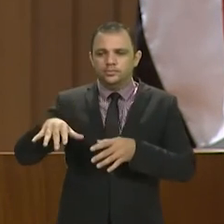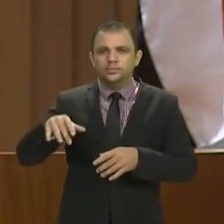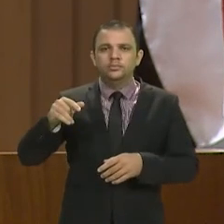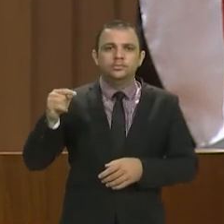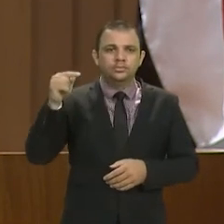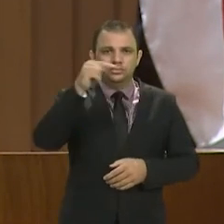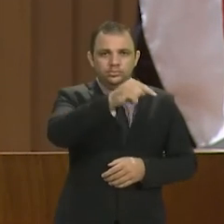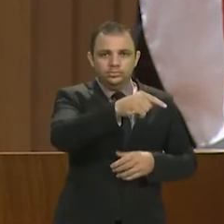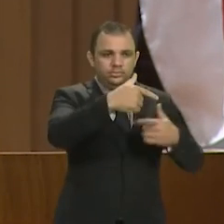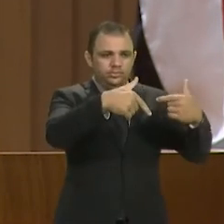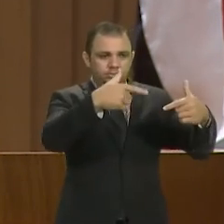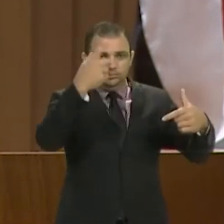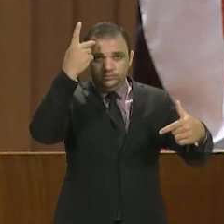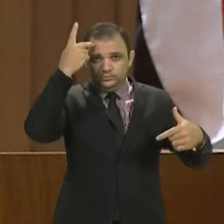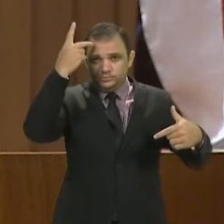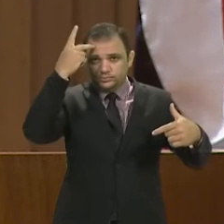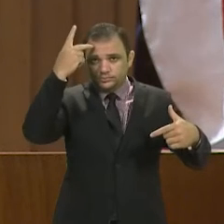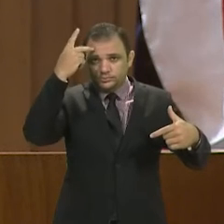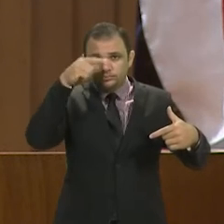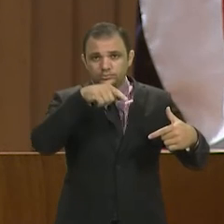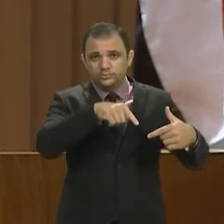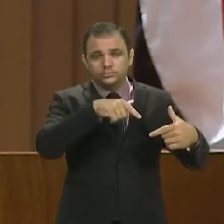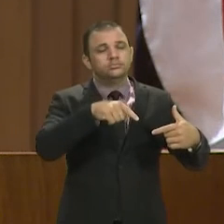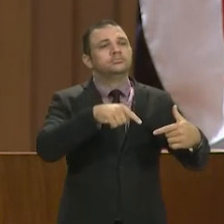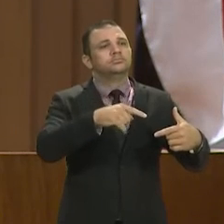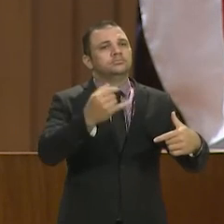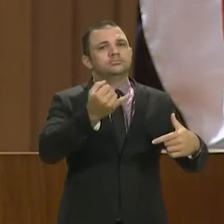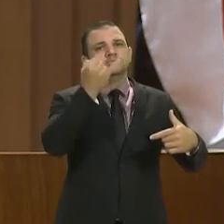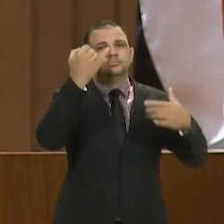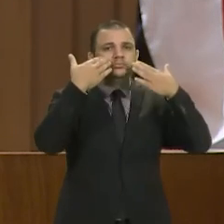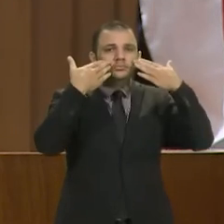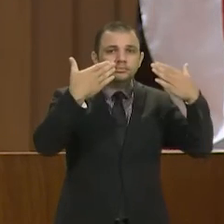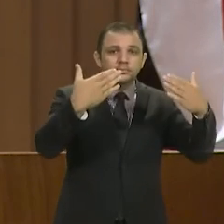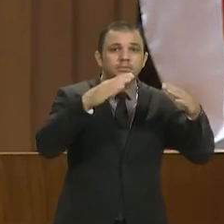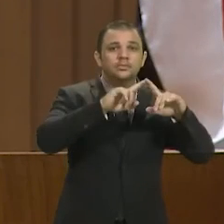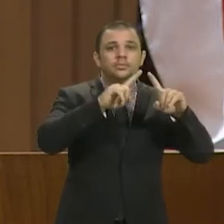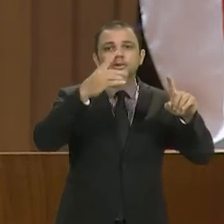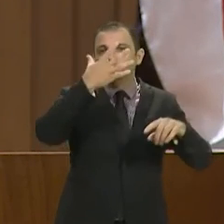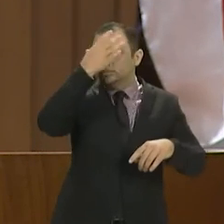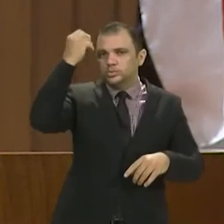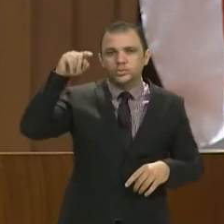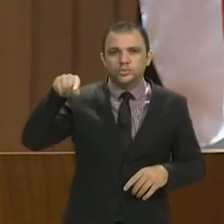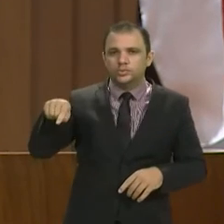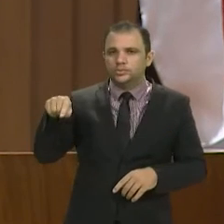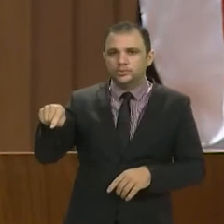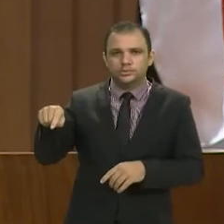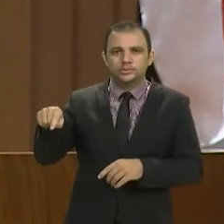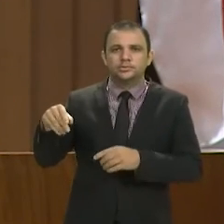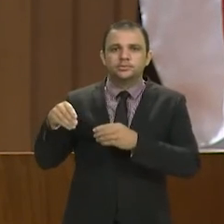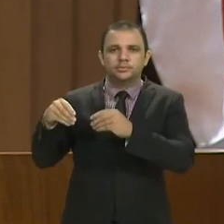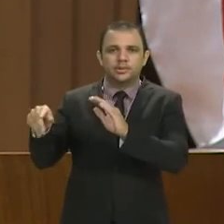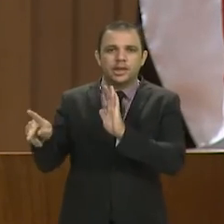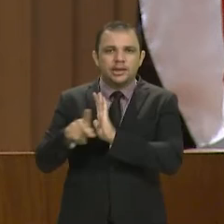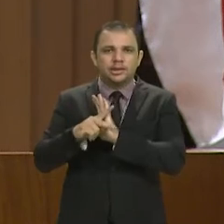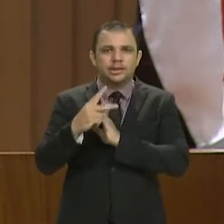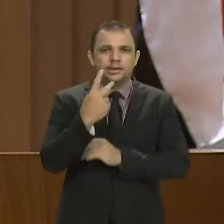e não esqueceu da sua gente. Eu também queria aqui aproveitar este